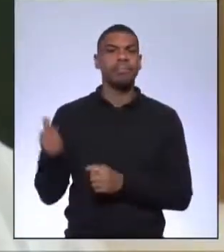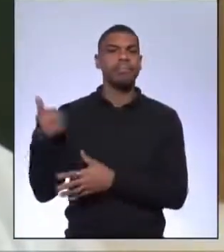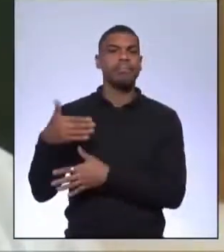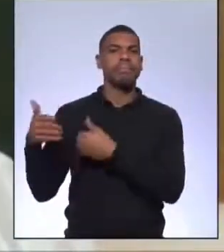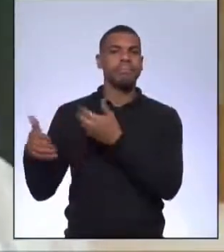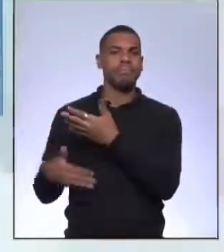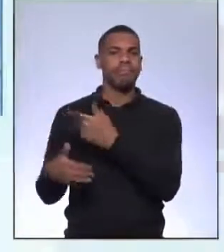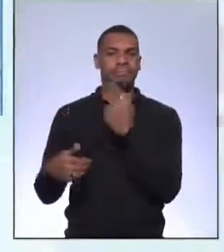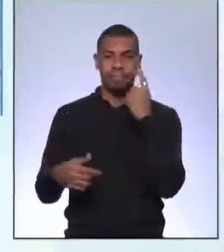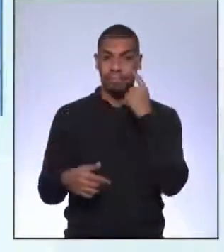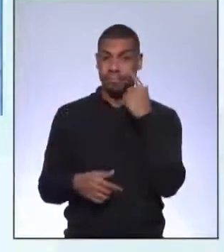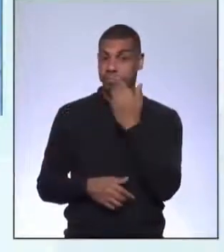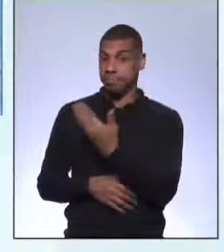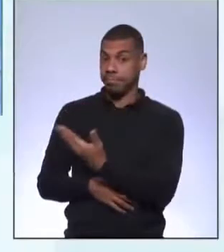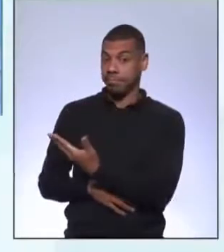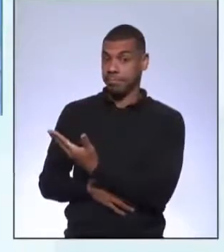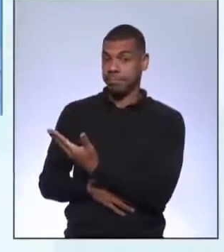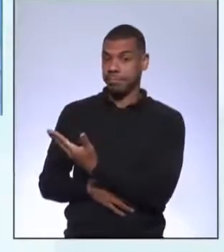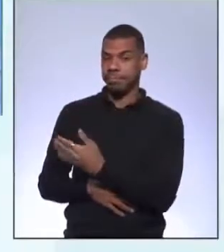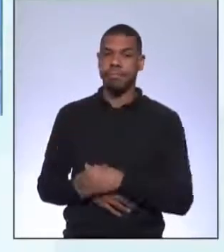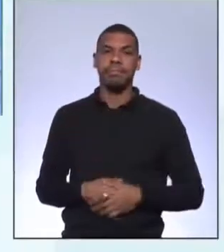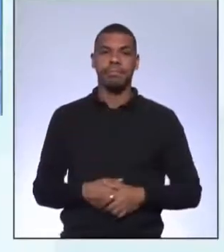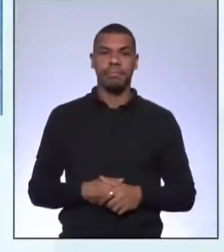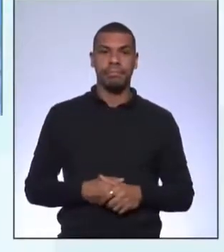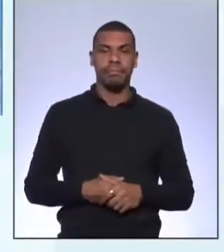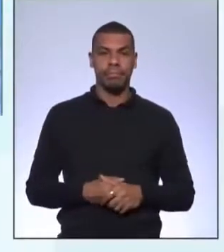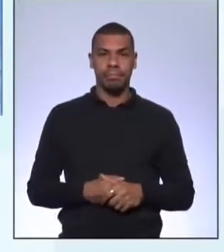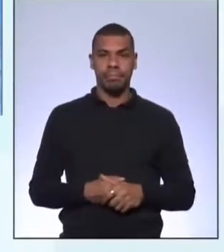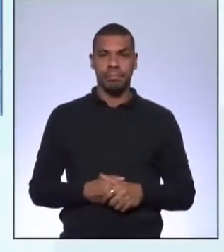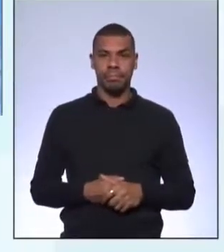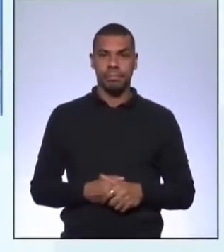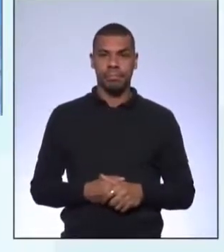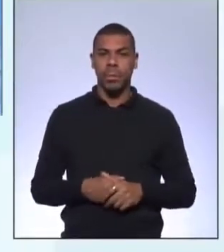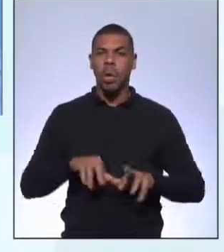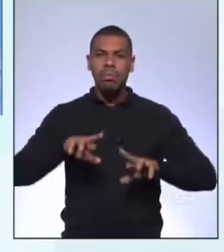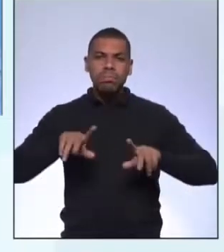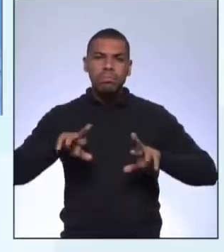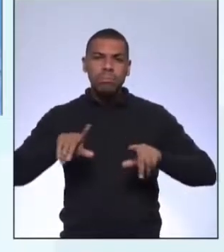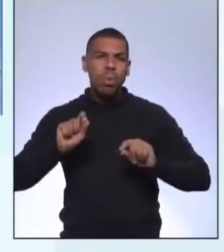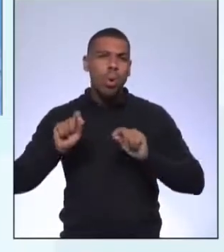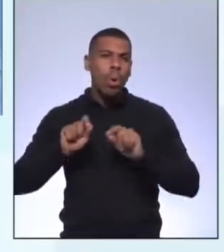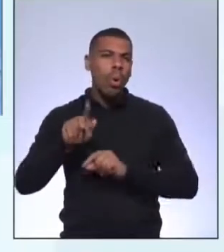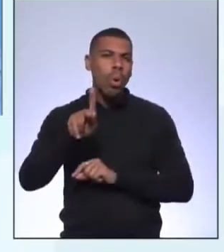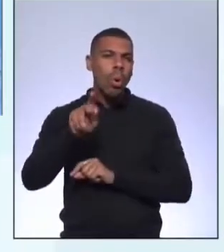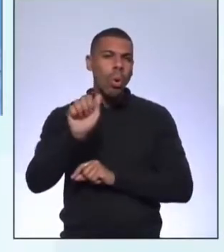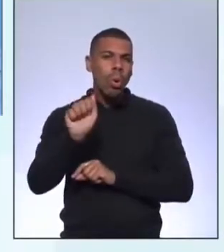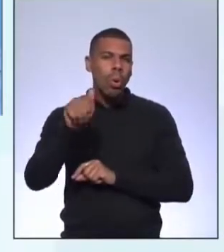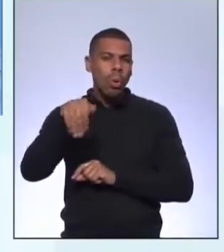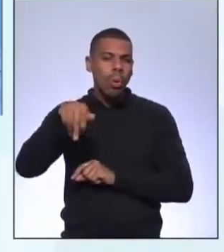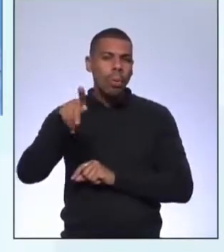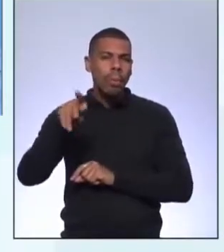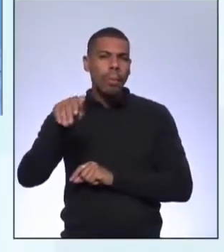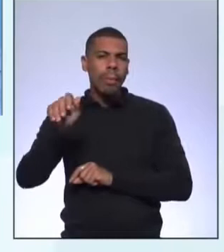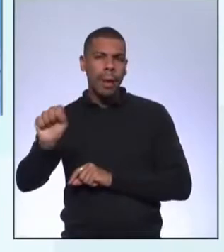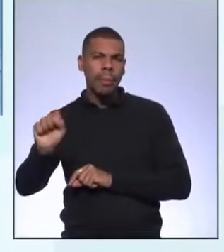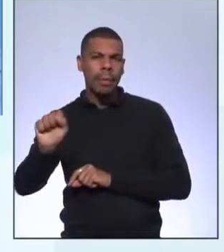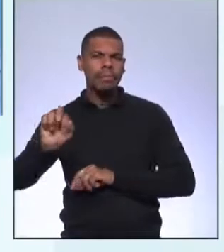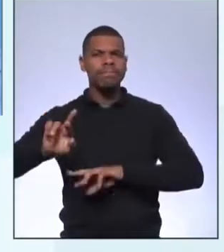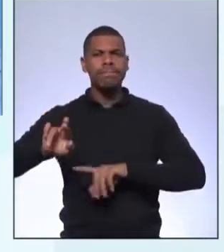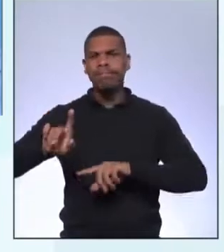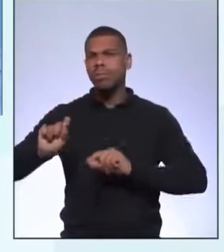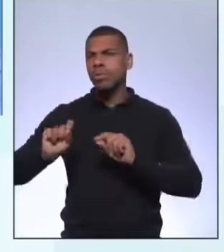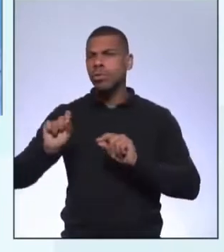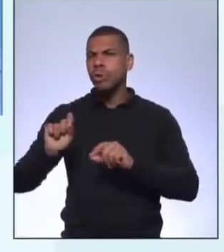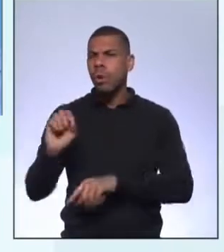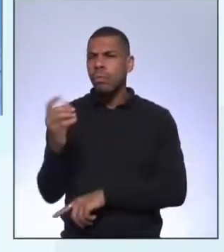favor. No slide 19 tem uma fotinha, isso. Olha aí a diferença, né? Do Pampa para a Mata Atlântica. Por que que o Pampa é daquele